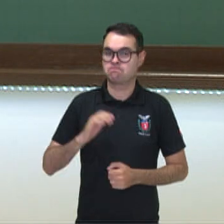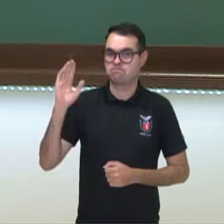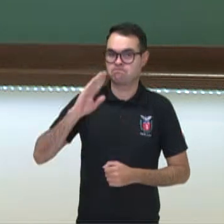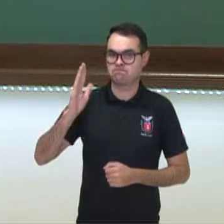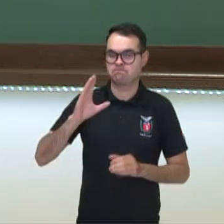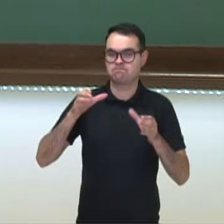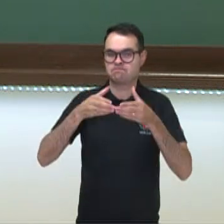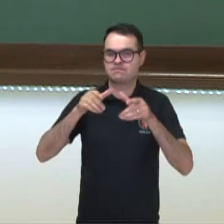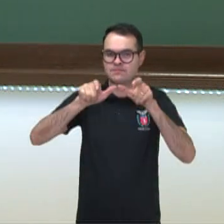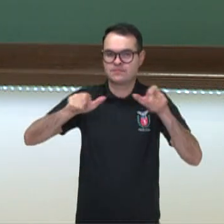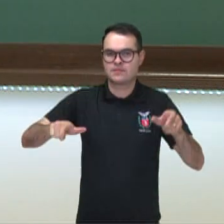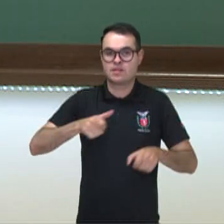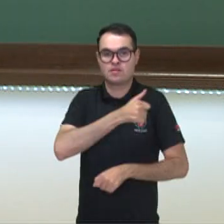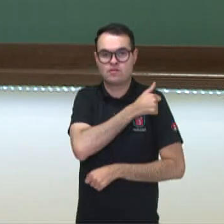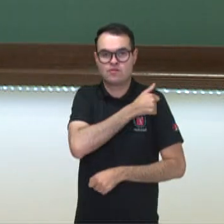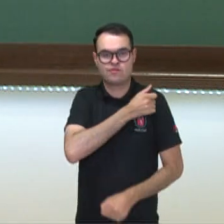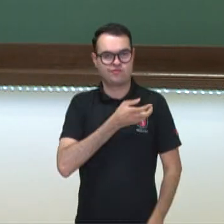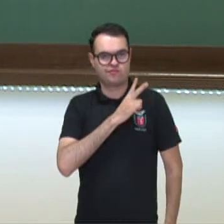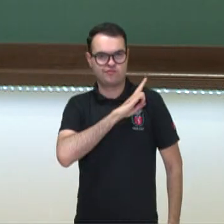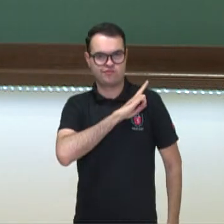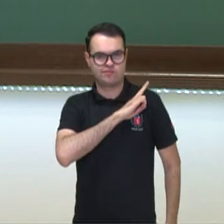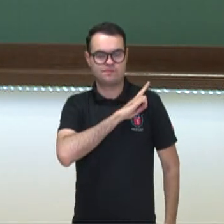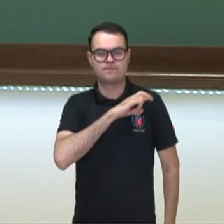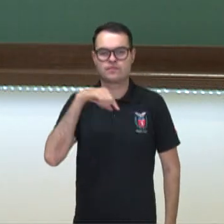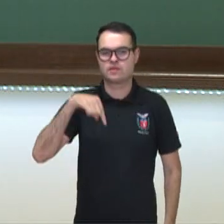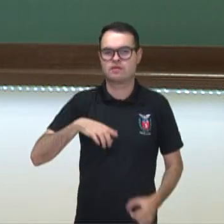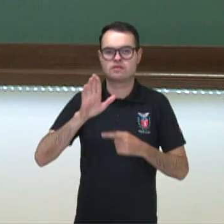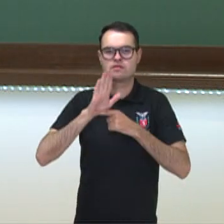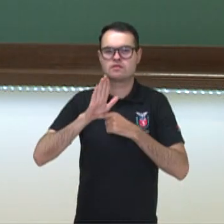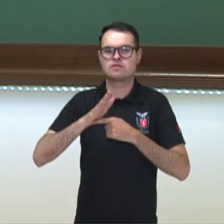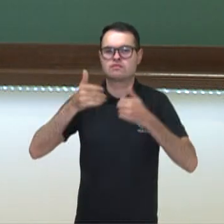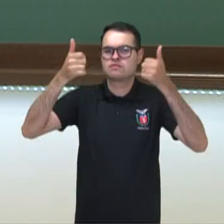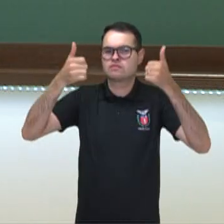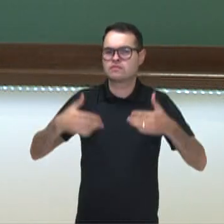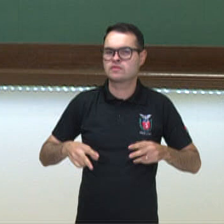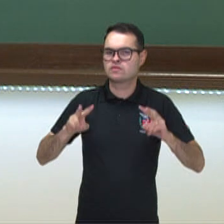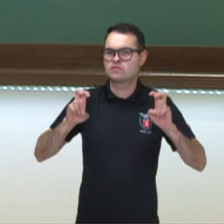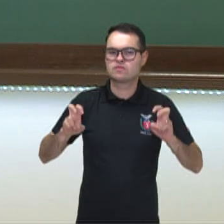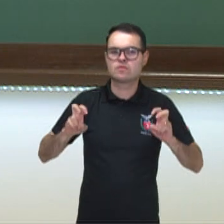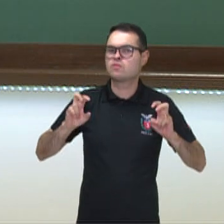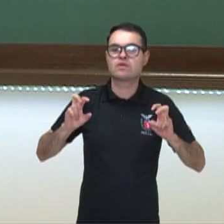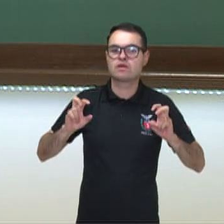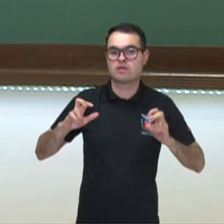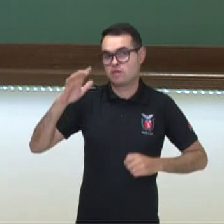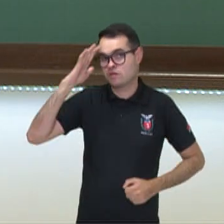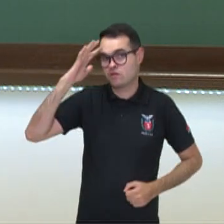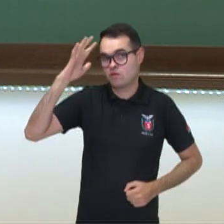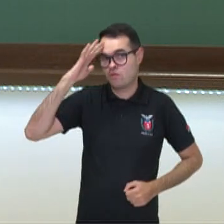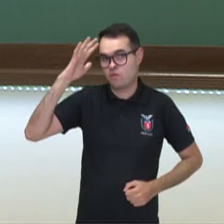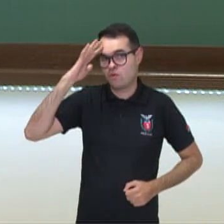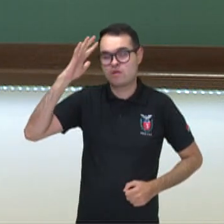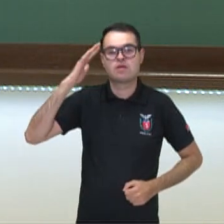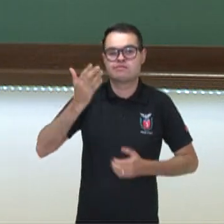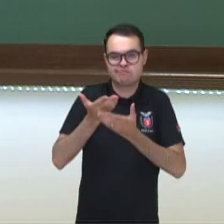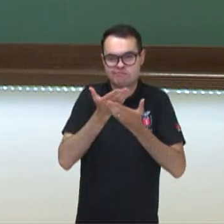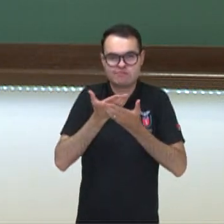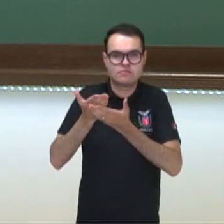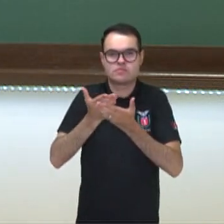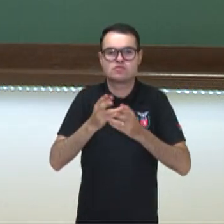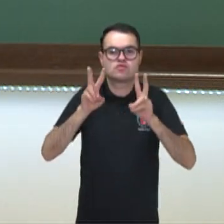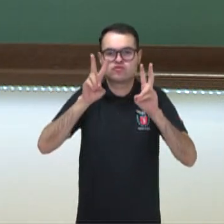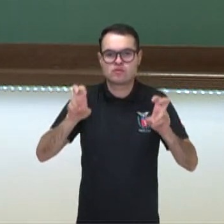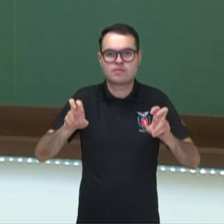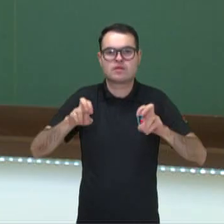Olá, estudantes da segunda série! Nesse vídeo vamos falar sobre as teorias étnico-raciais.